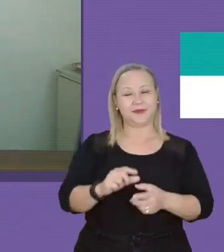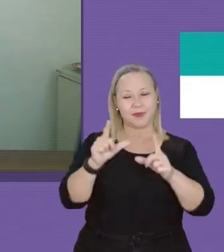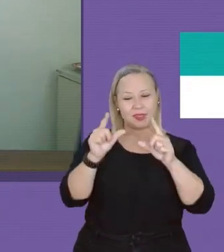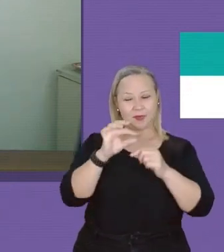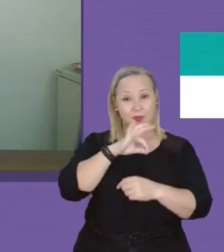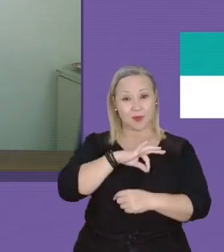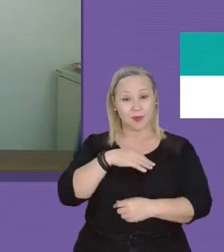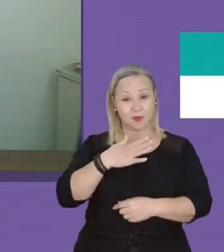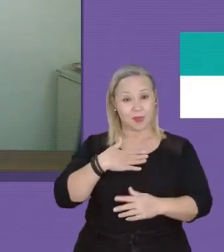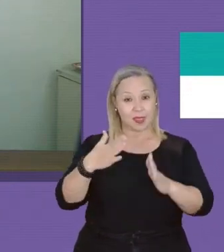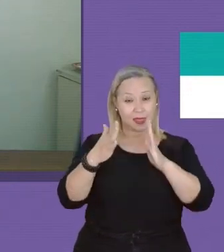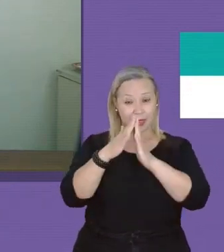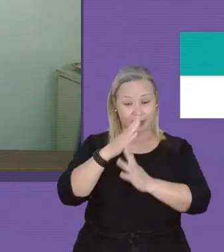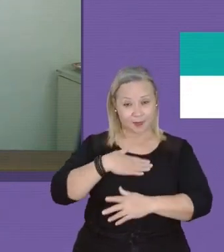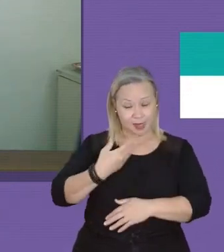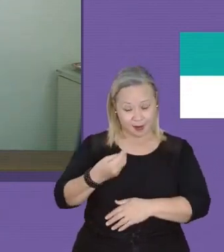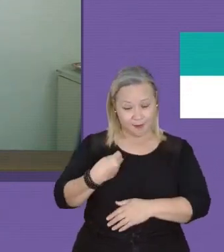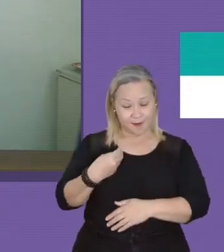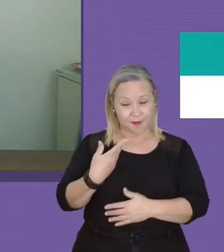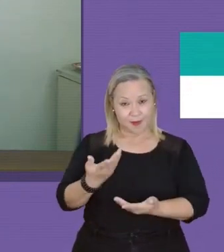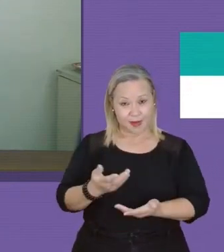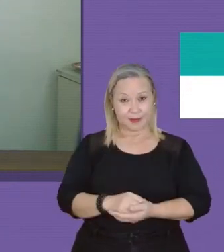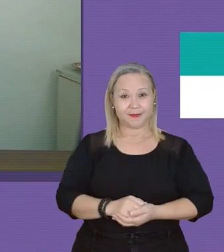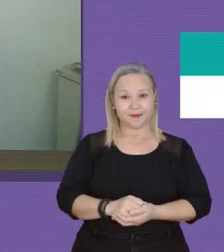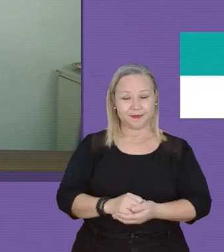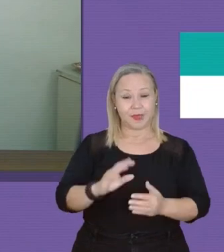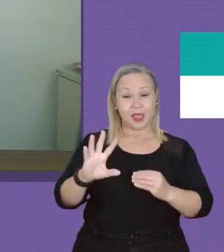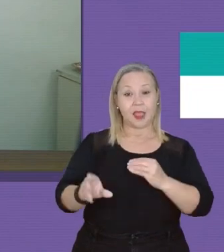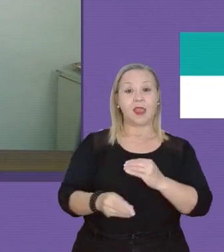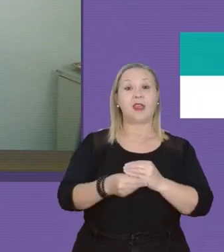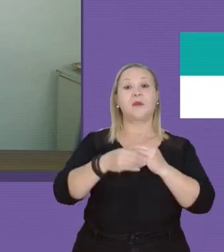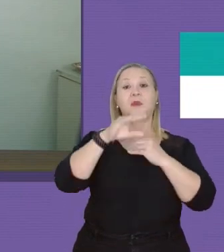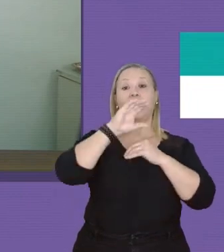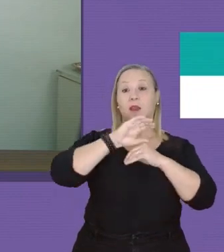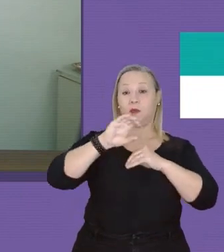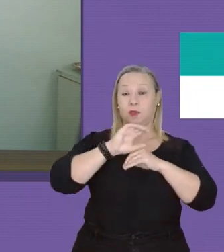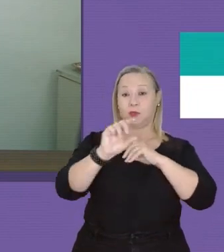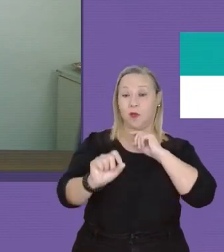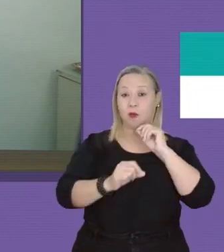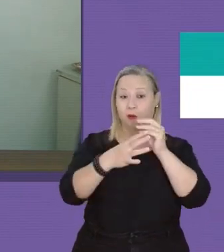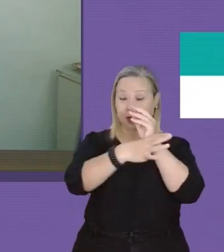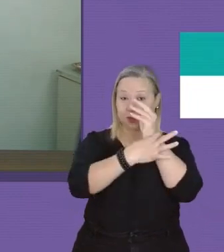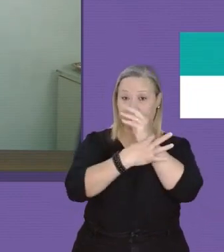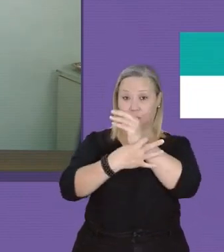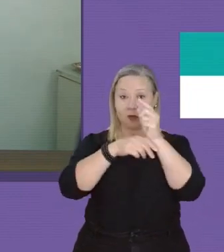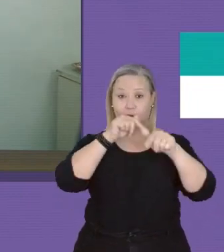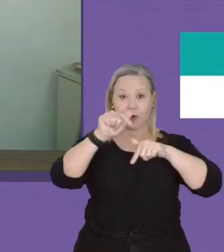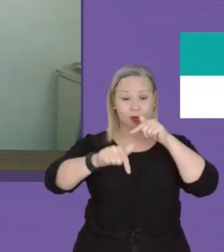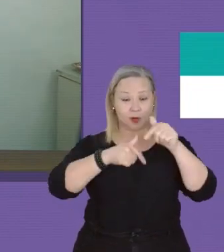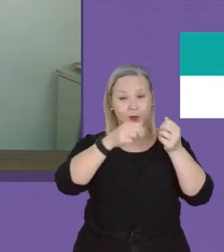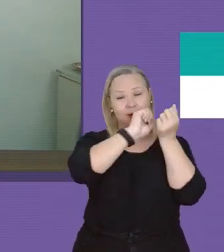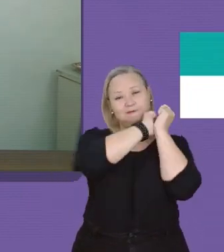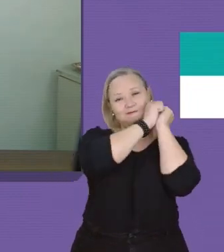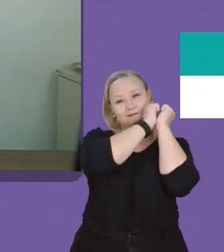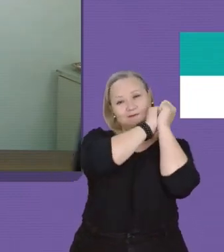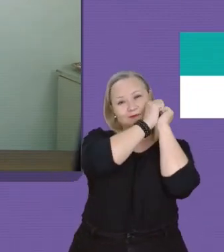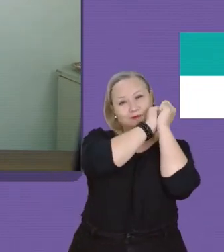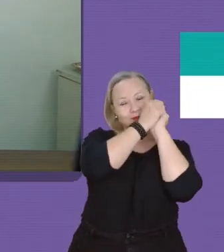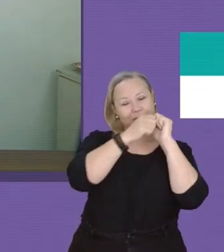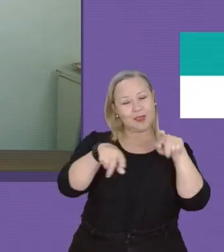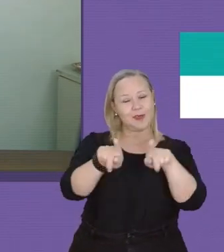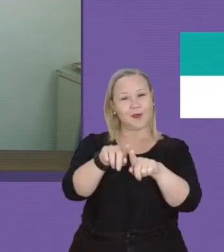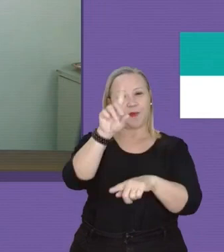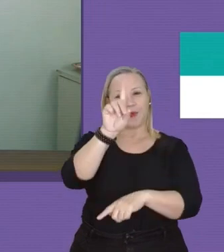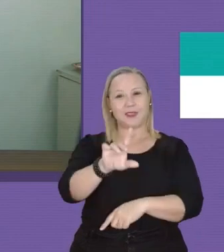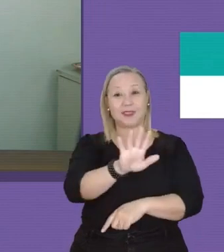Minha Casa Minha Vida. A emenda constitucional que assegurou às trabalhadoras domésticas os mesmos direitos